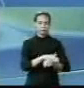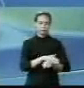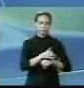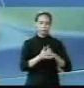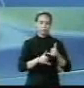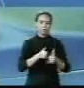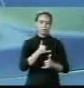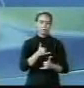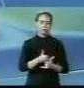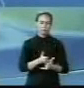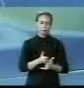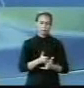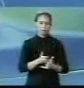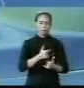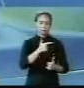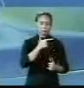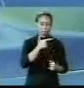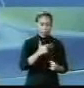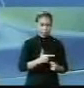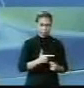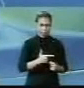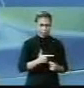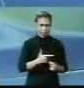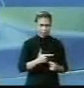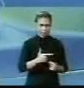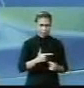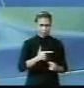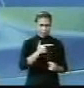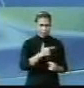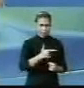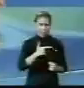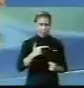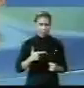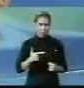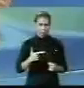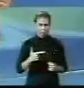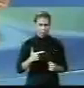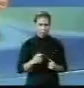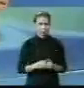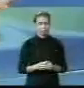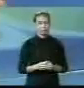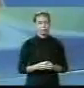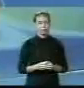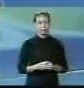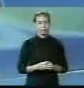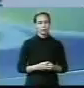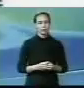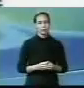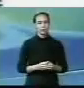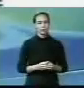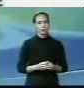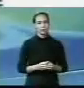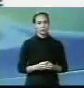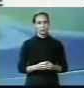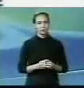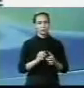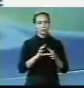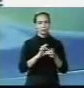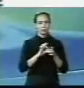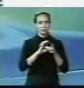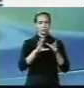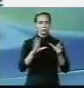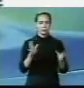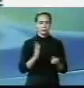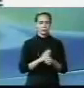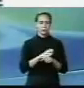que nós dizemos que ele então é cliente e servidor, né? E ele, veja um outro detalhe lá, ó, permite